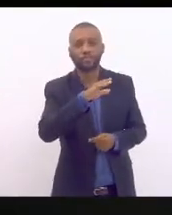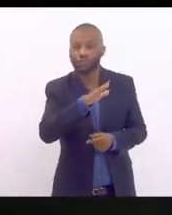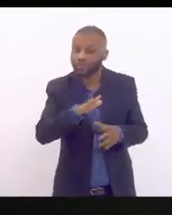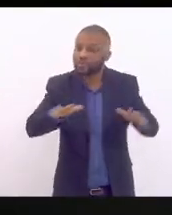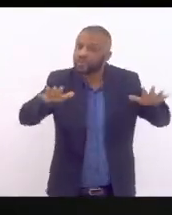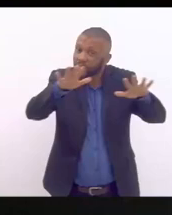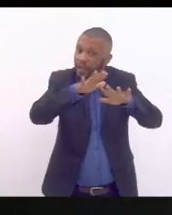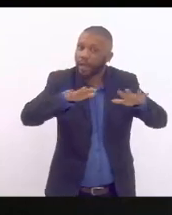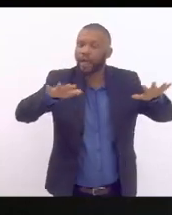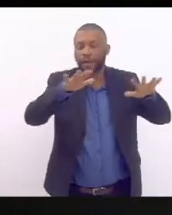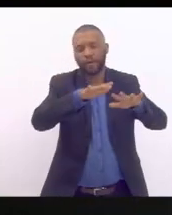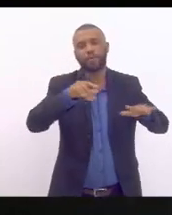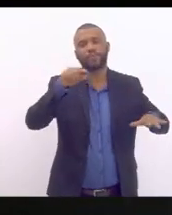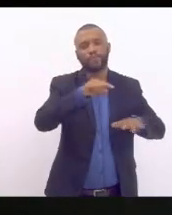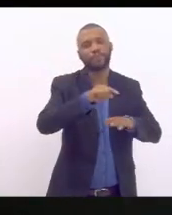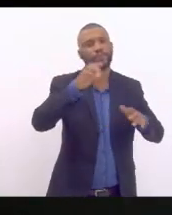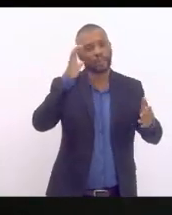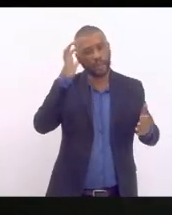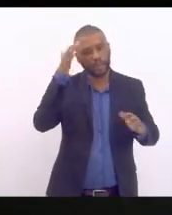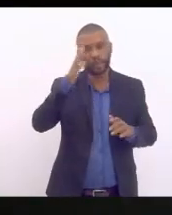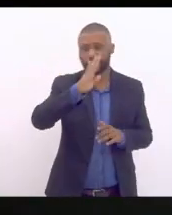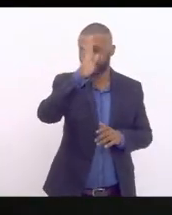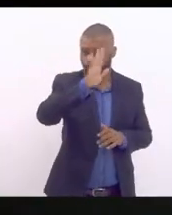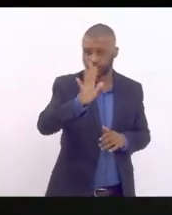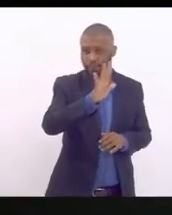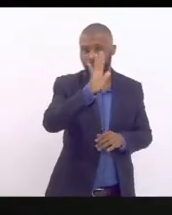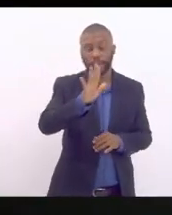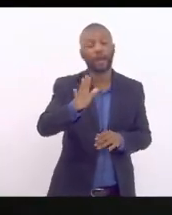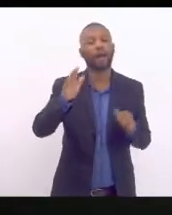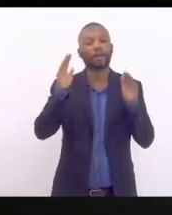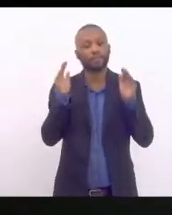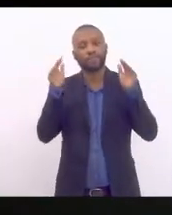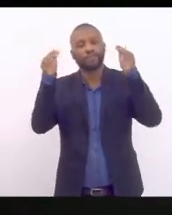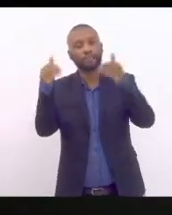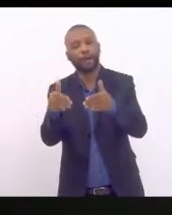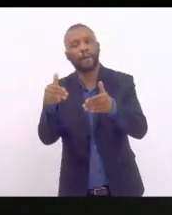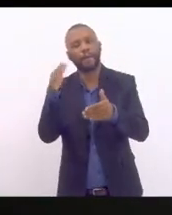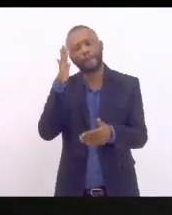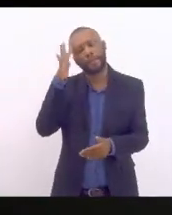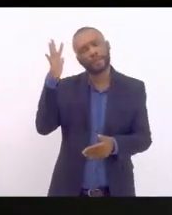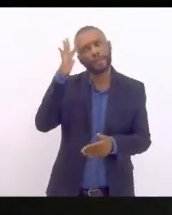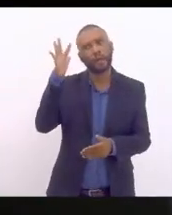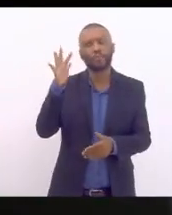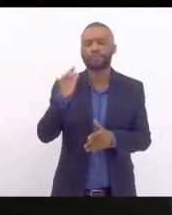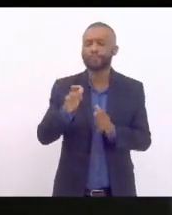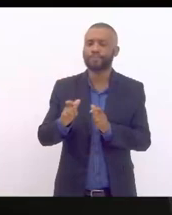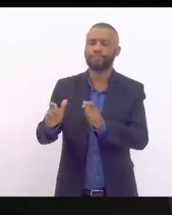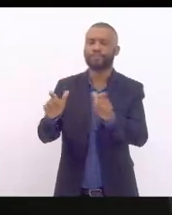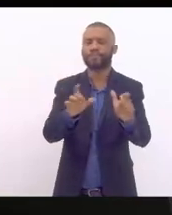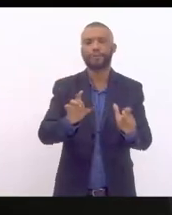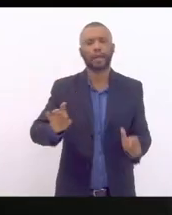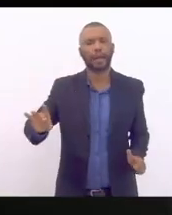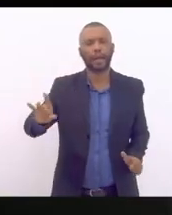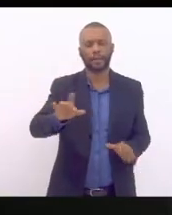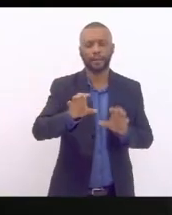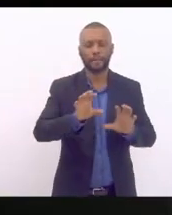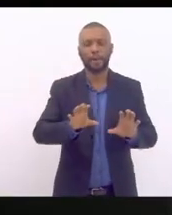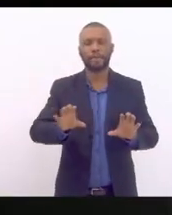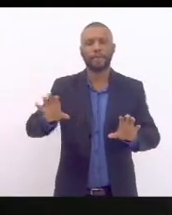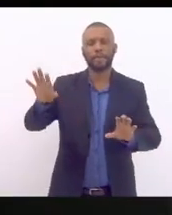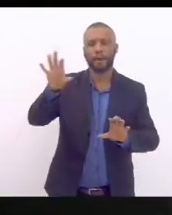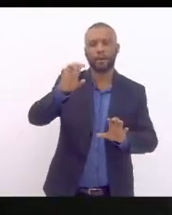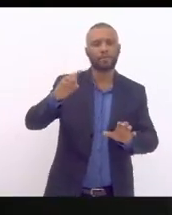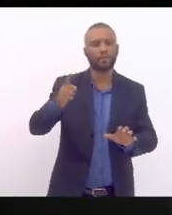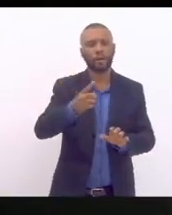geral da realidade Nacional Mais especificamente pensando as realidades de locais e regionais nós